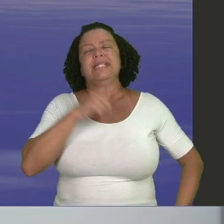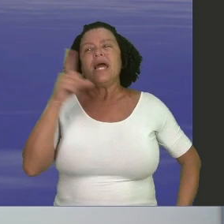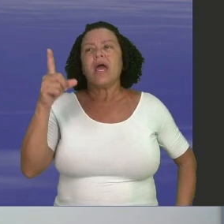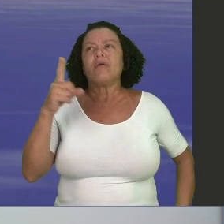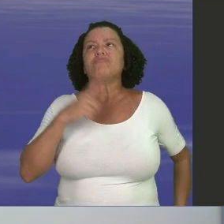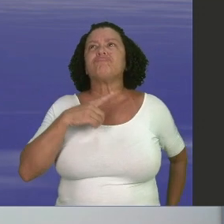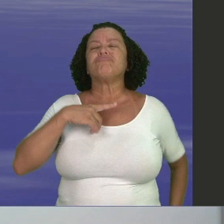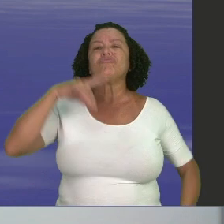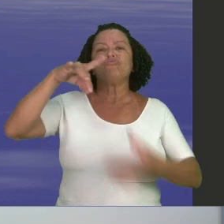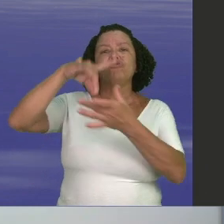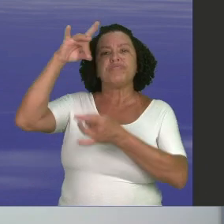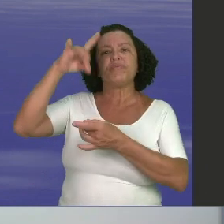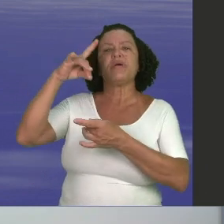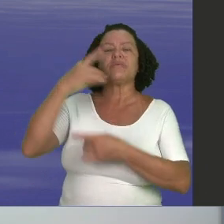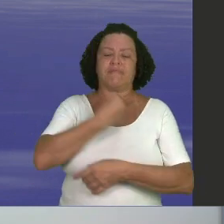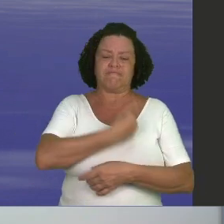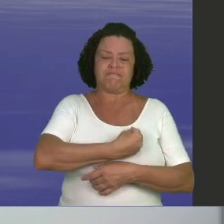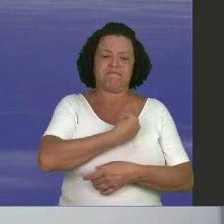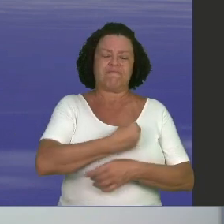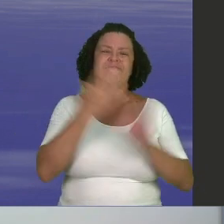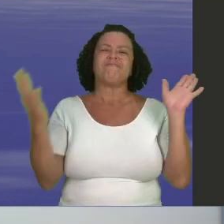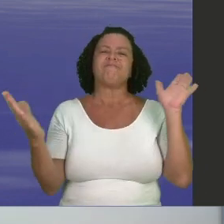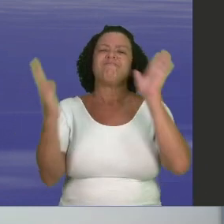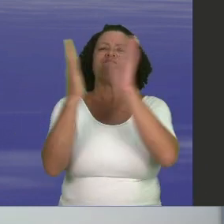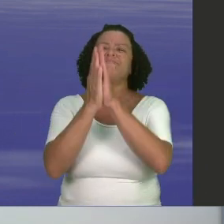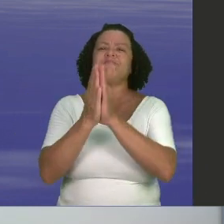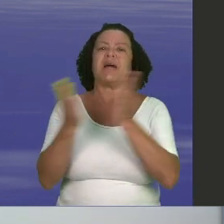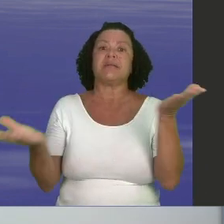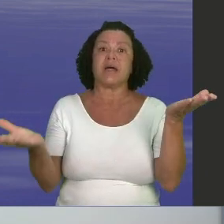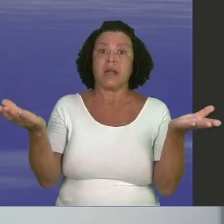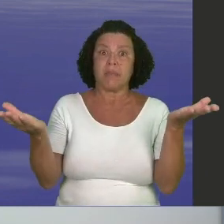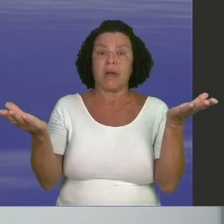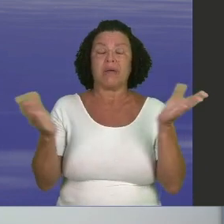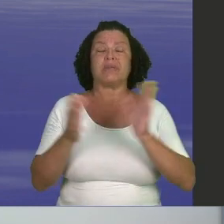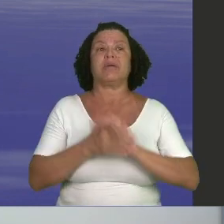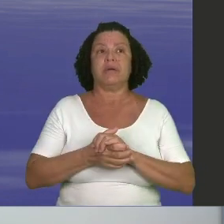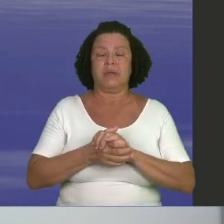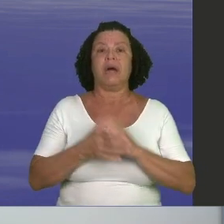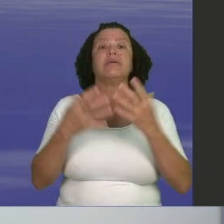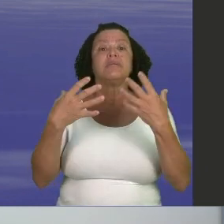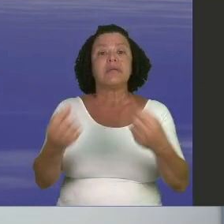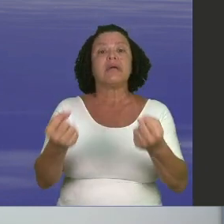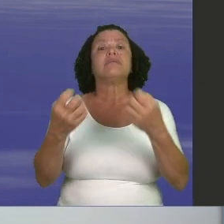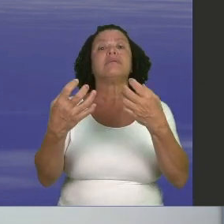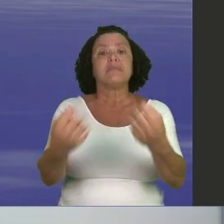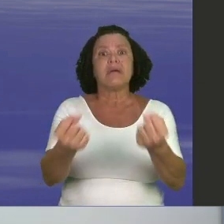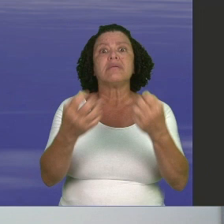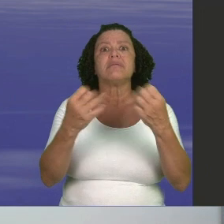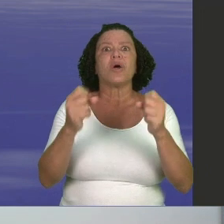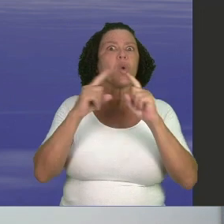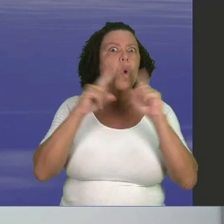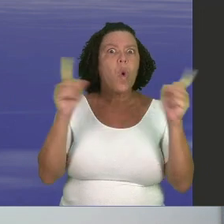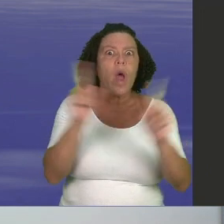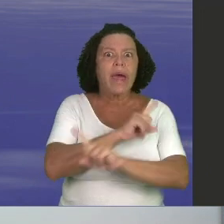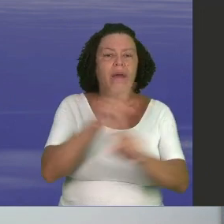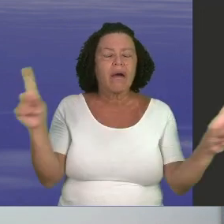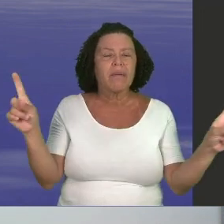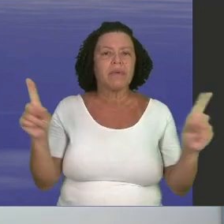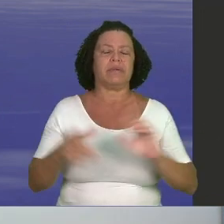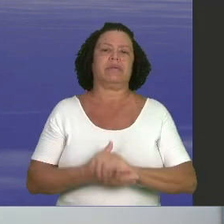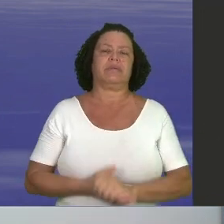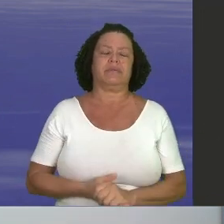as atribulações da existência de forma equilibrada, aceitando-as sem murmúrios e